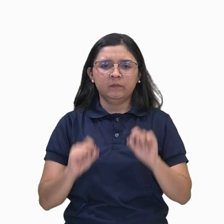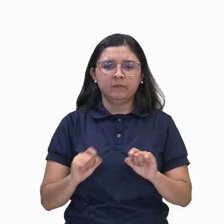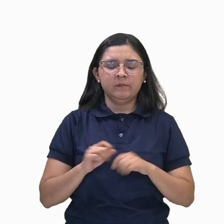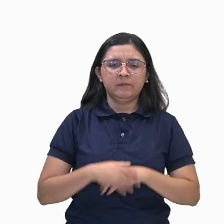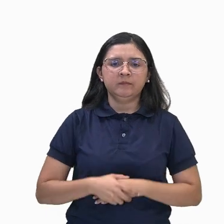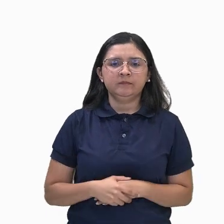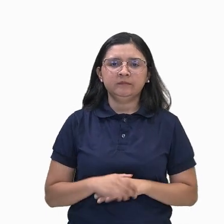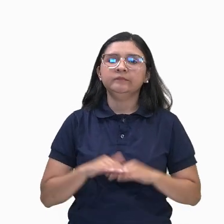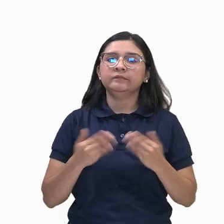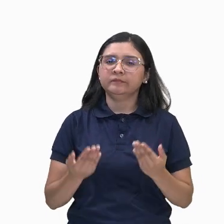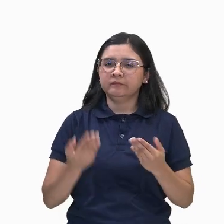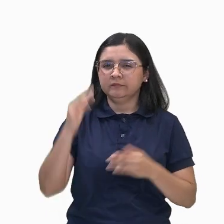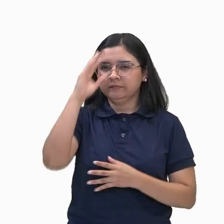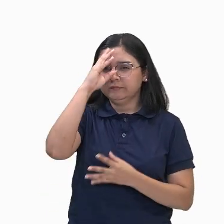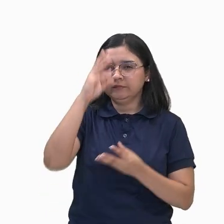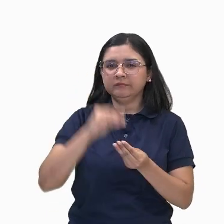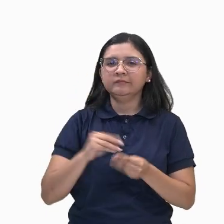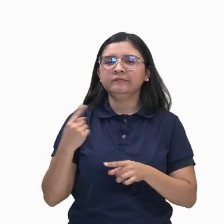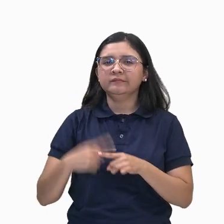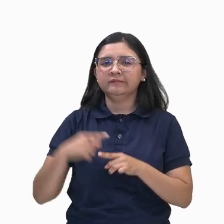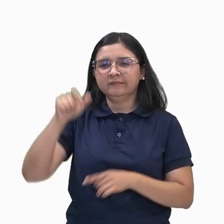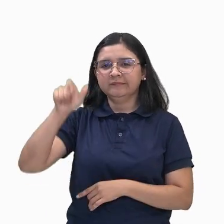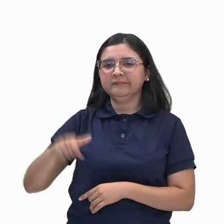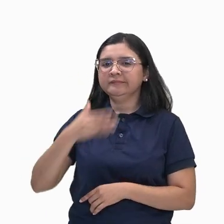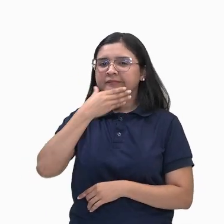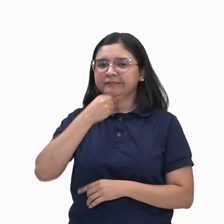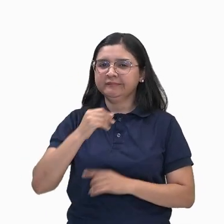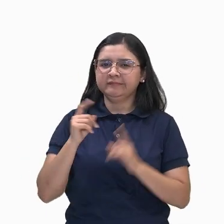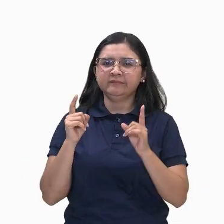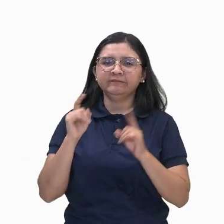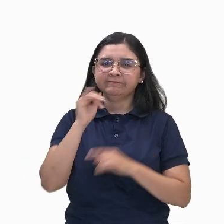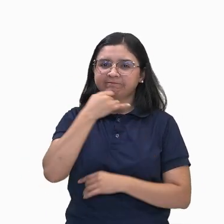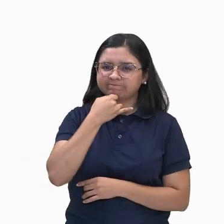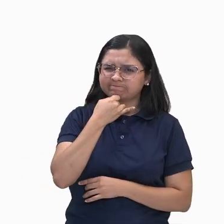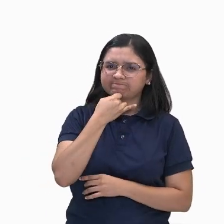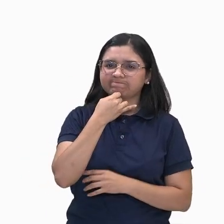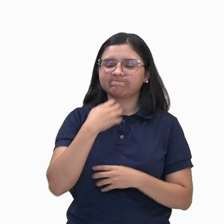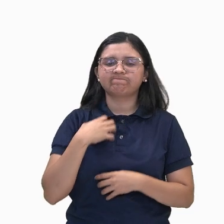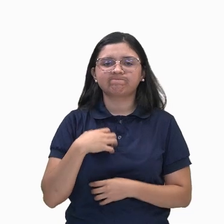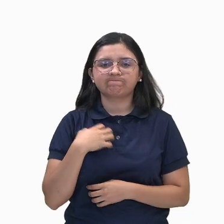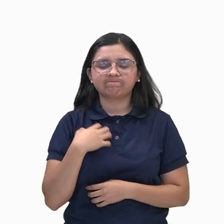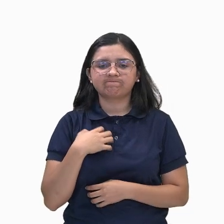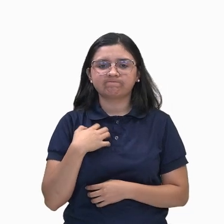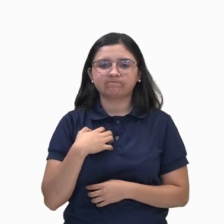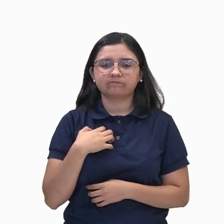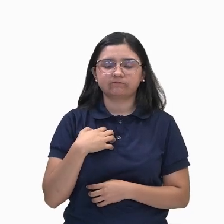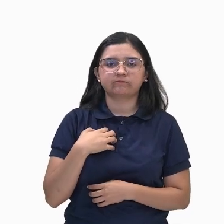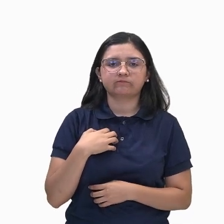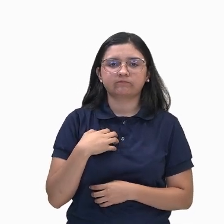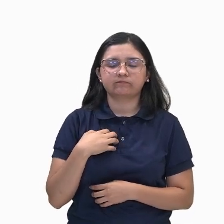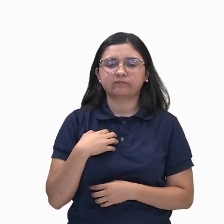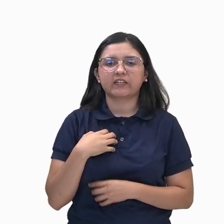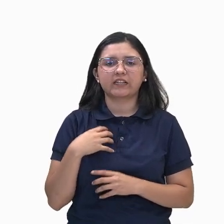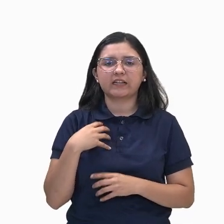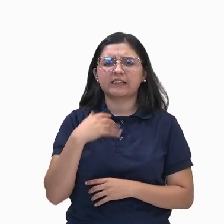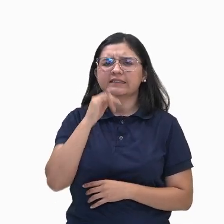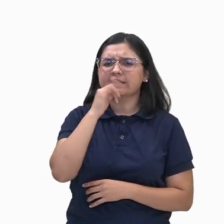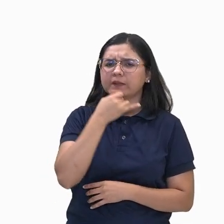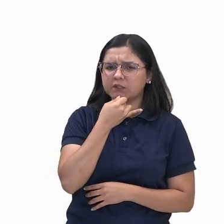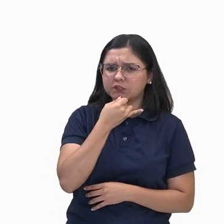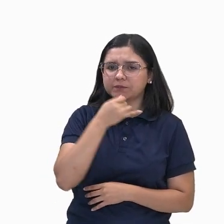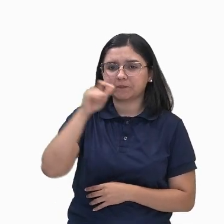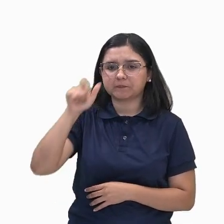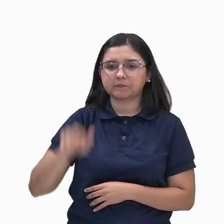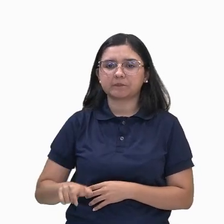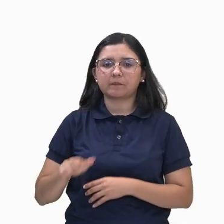olha aí o motivo, né? A gente já vê que tem um motivo aí para ele não estar tão contente. É